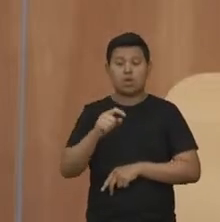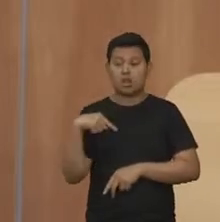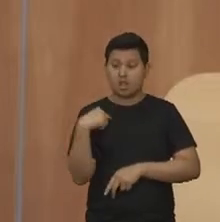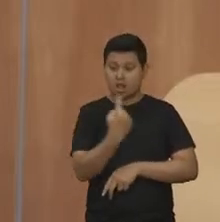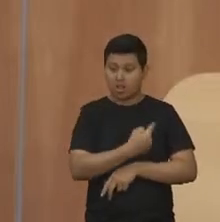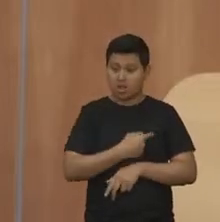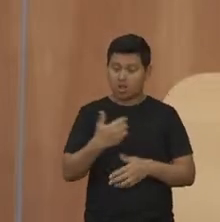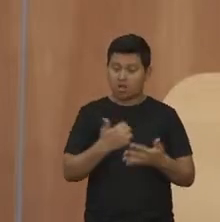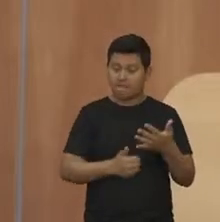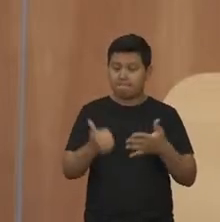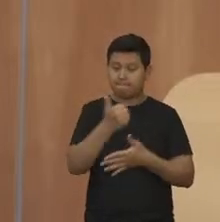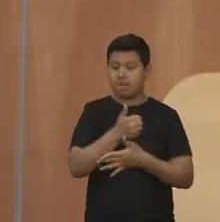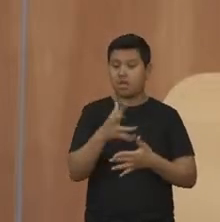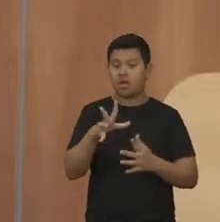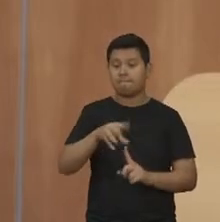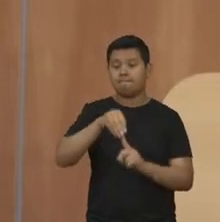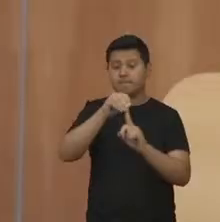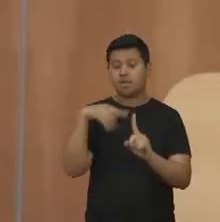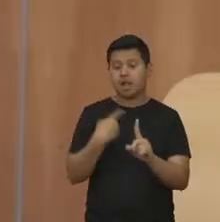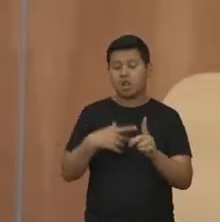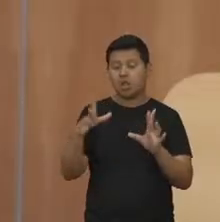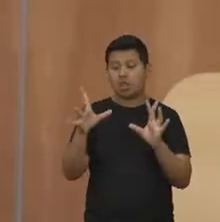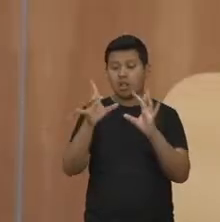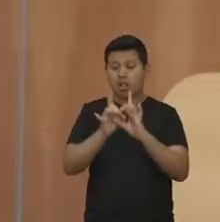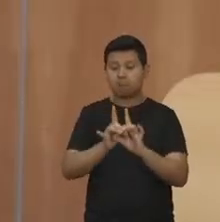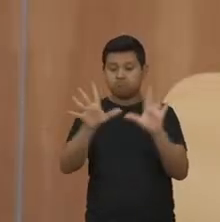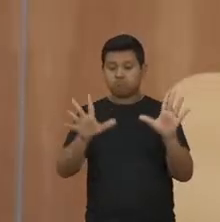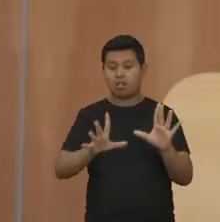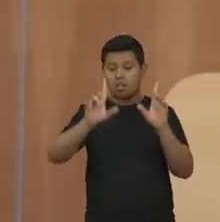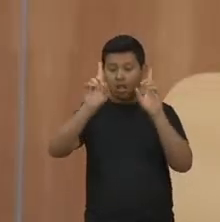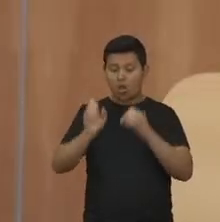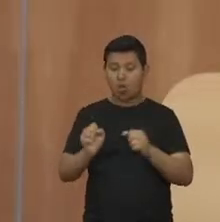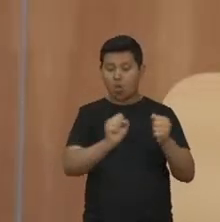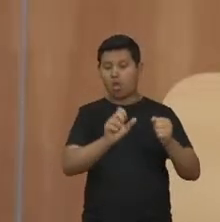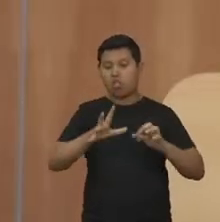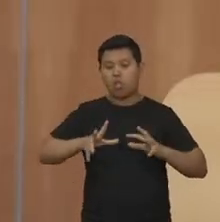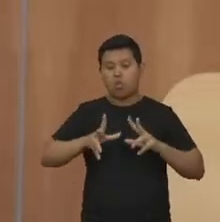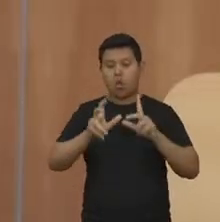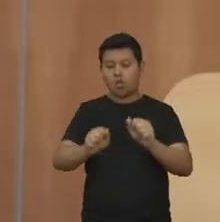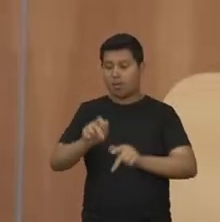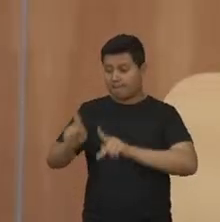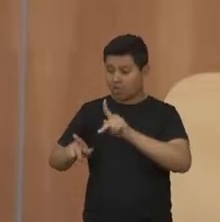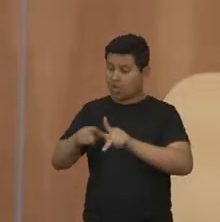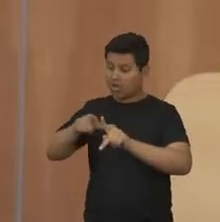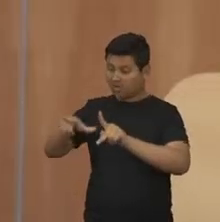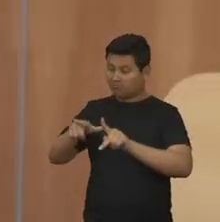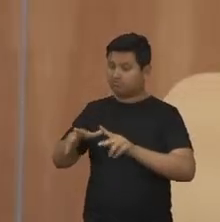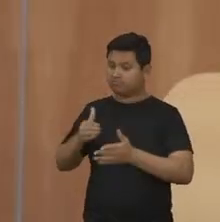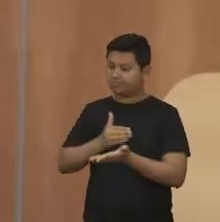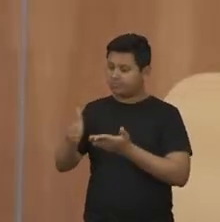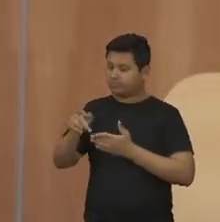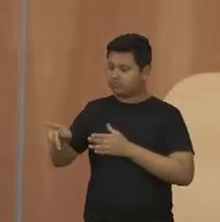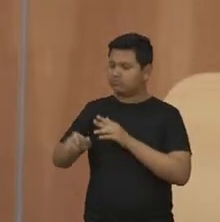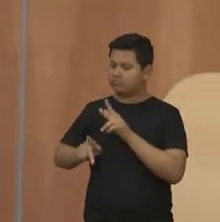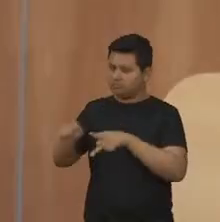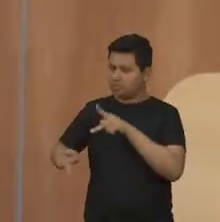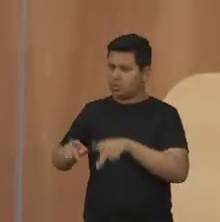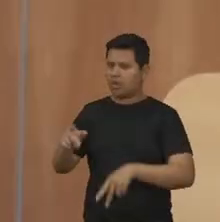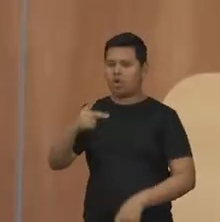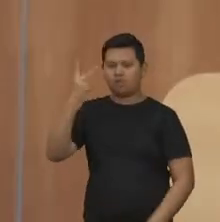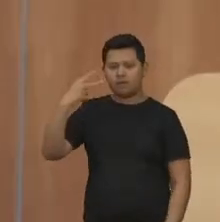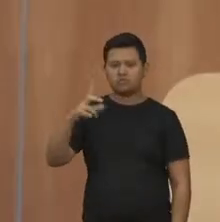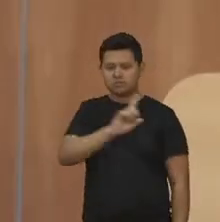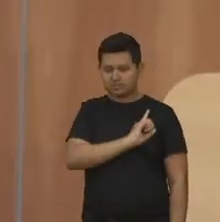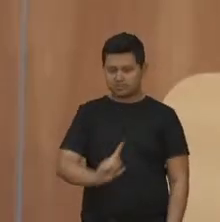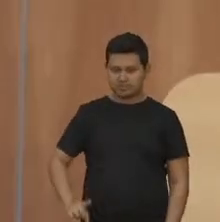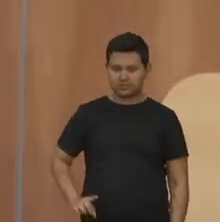nossa Constituição, da nossa democracia, da nossa ordem jurídica, é que todo poder advém do povo. Os vereadores, os deputados,